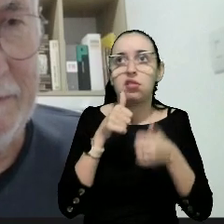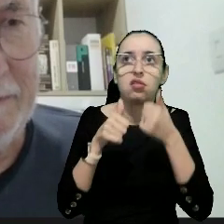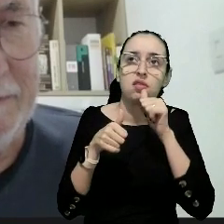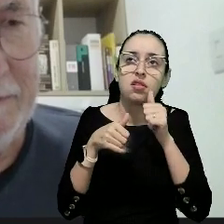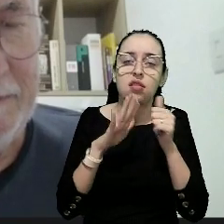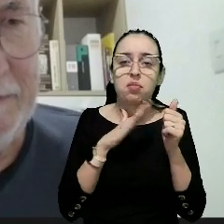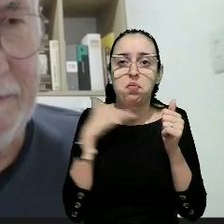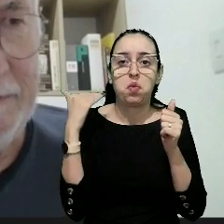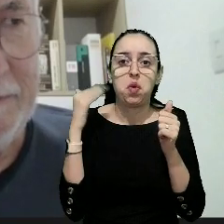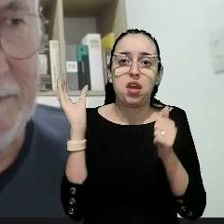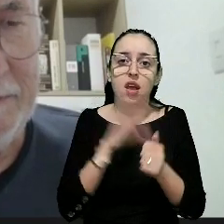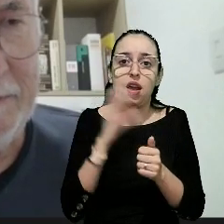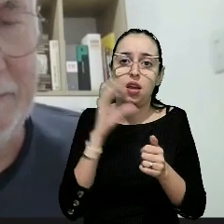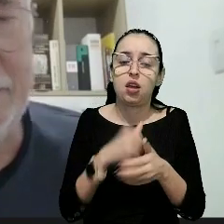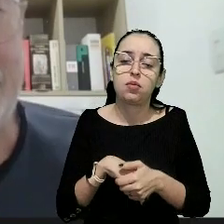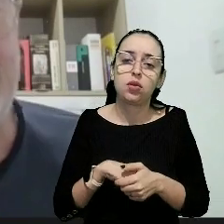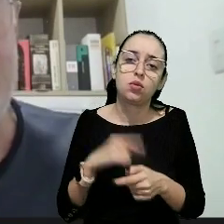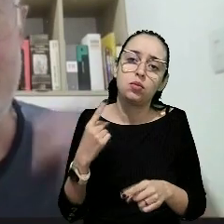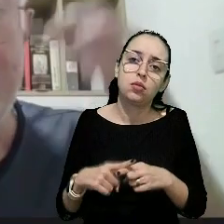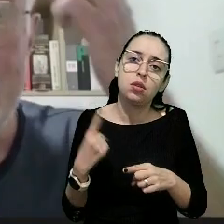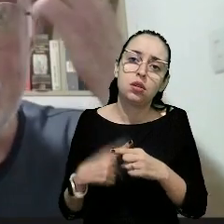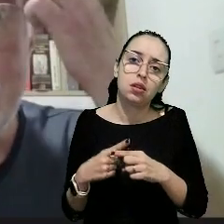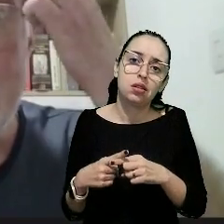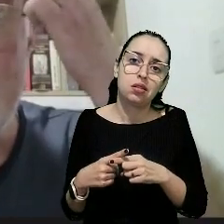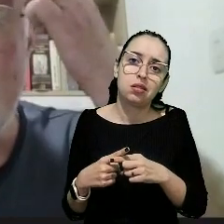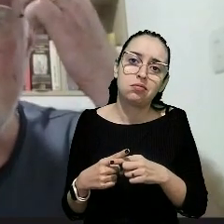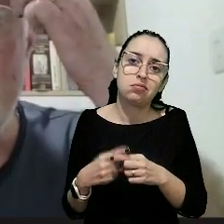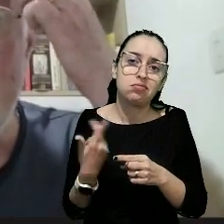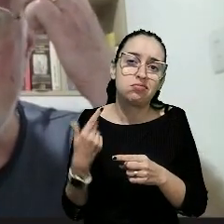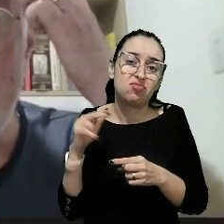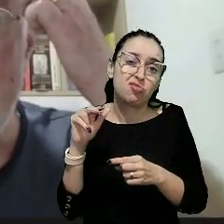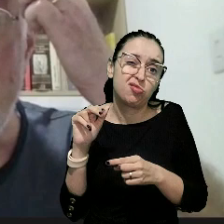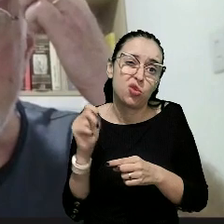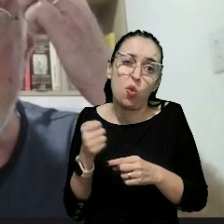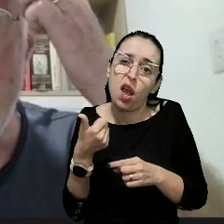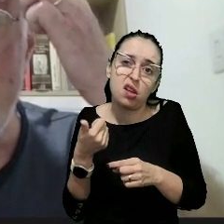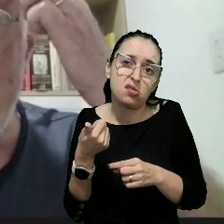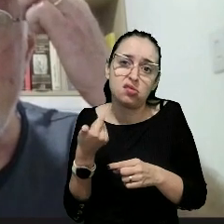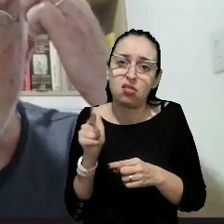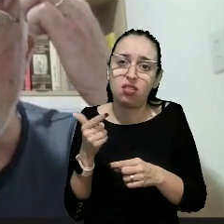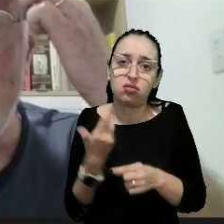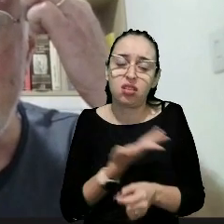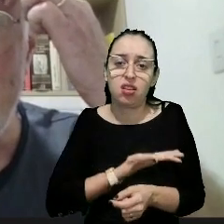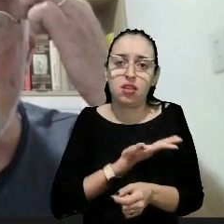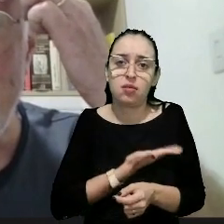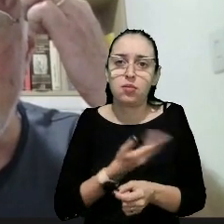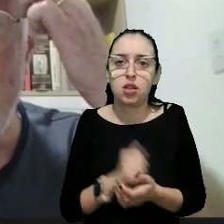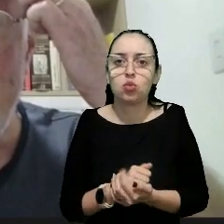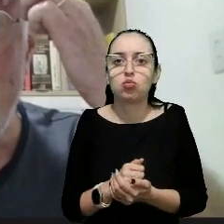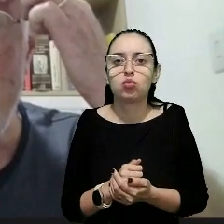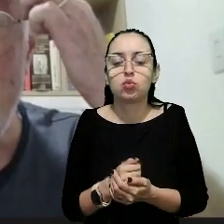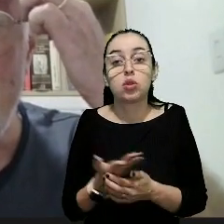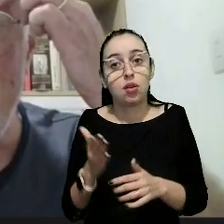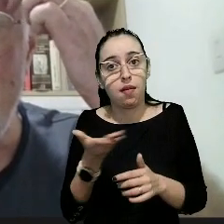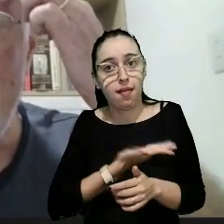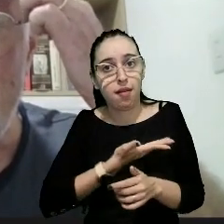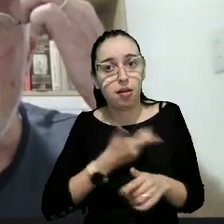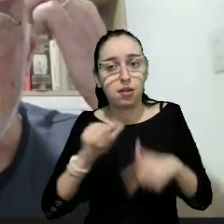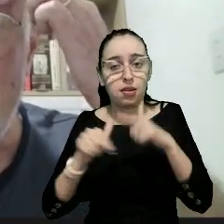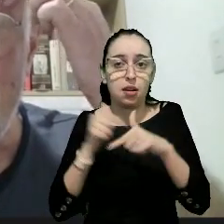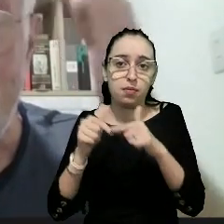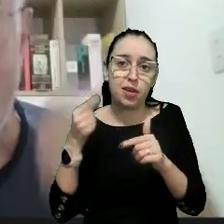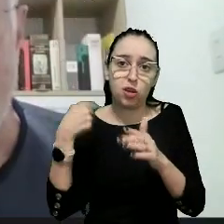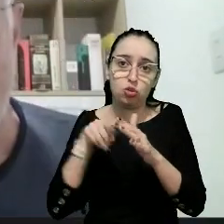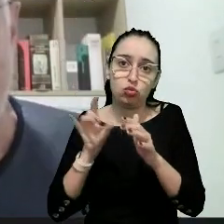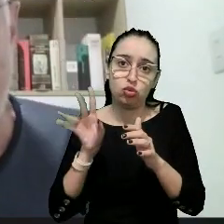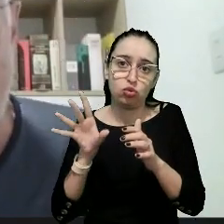para casa, eles começam a beber, eles morrem mais cedo, porque eles quase não têm amigos. Eles tinham colegas de trabalho, mas